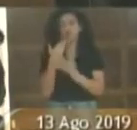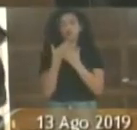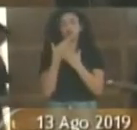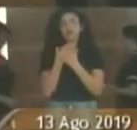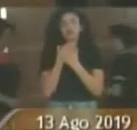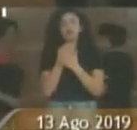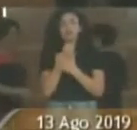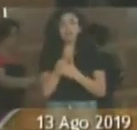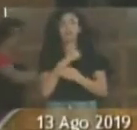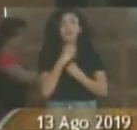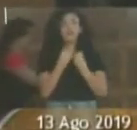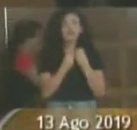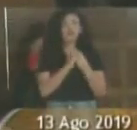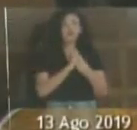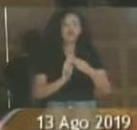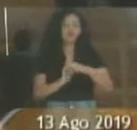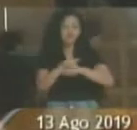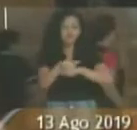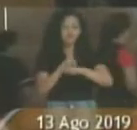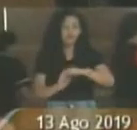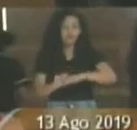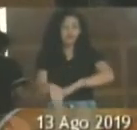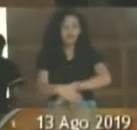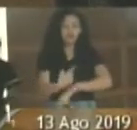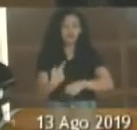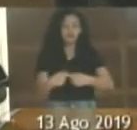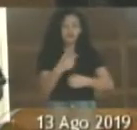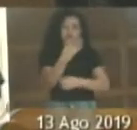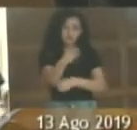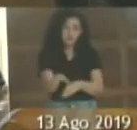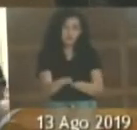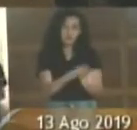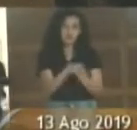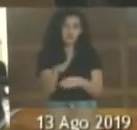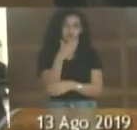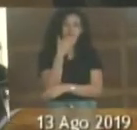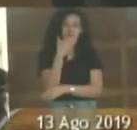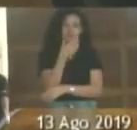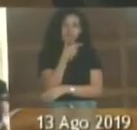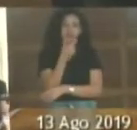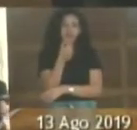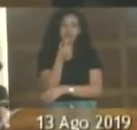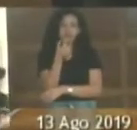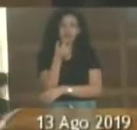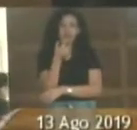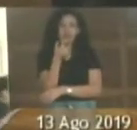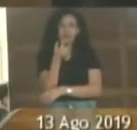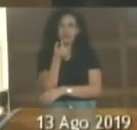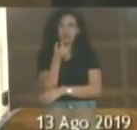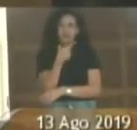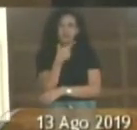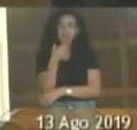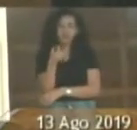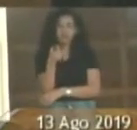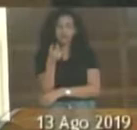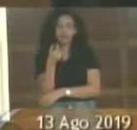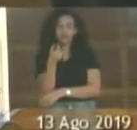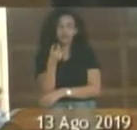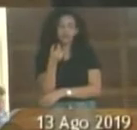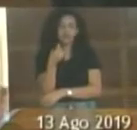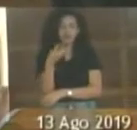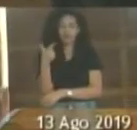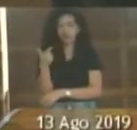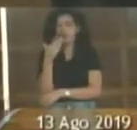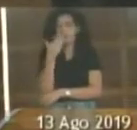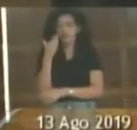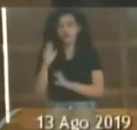para implantação de redutor de velocidade na rua dos Pinheiros, bairro Frade. Indicação 2332, indicando ao prefeito municipal a instalação de